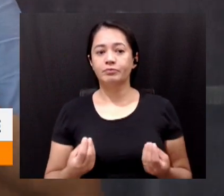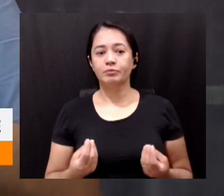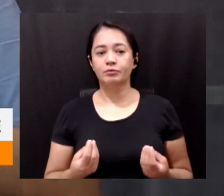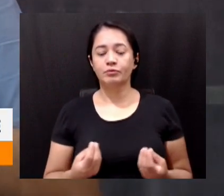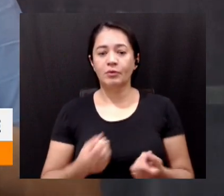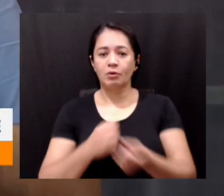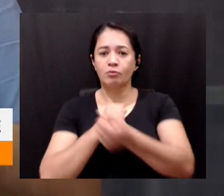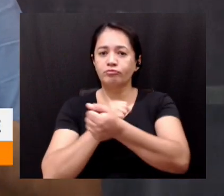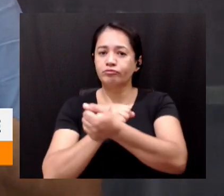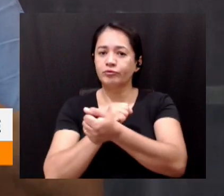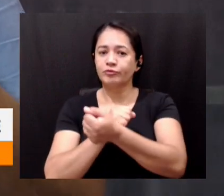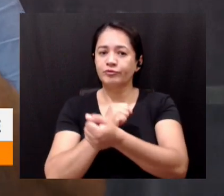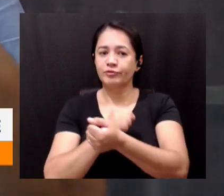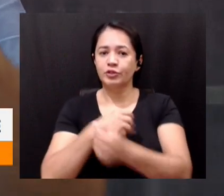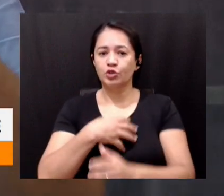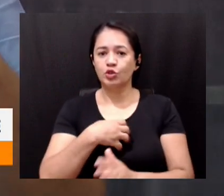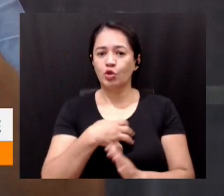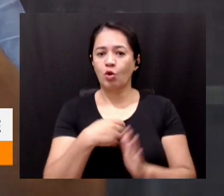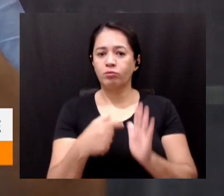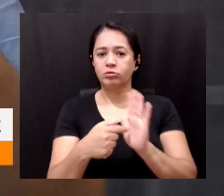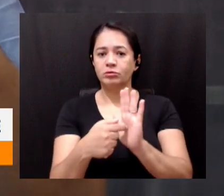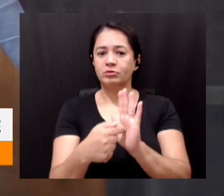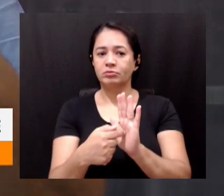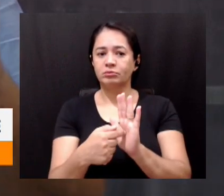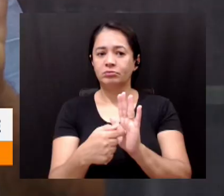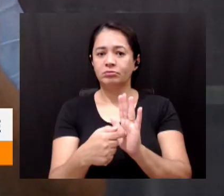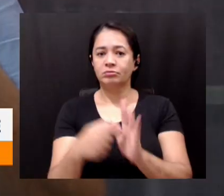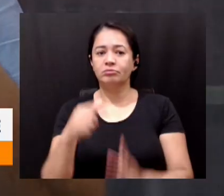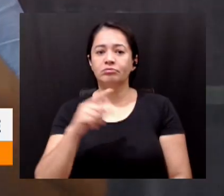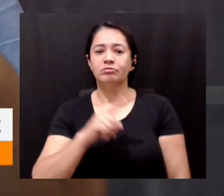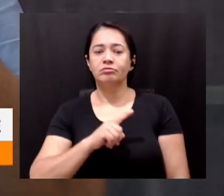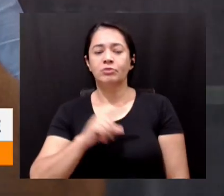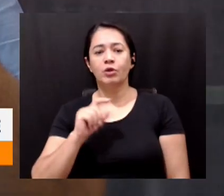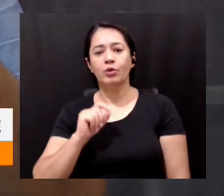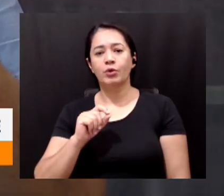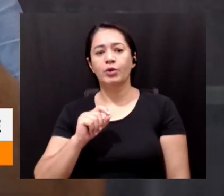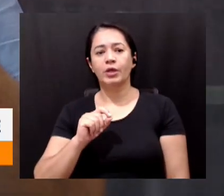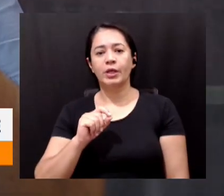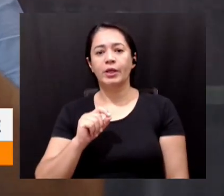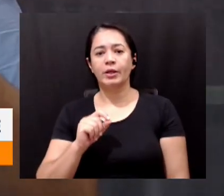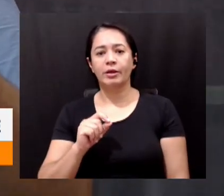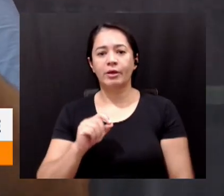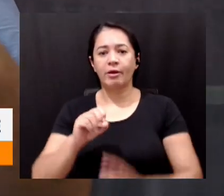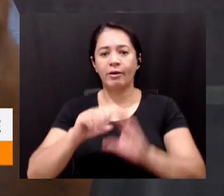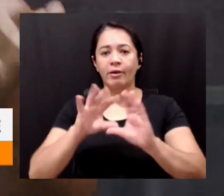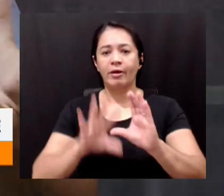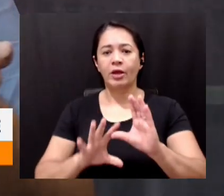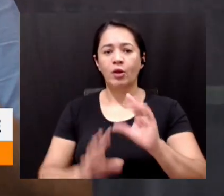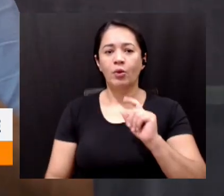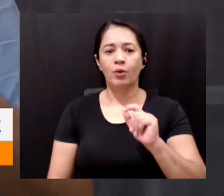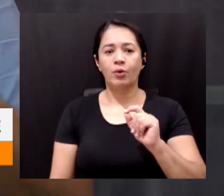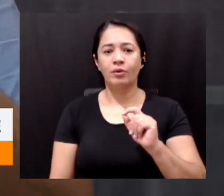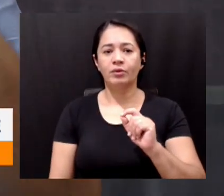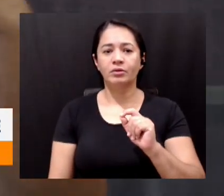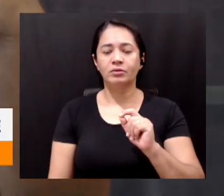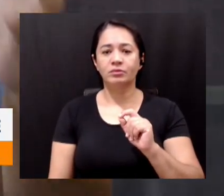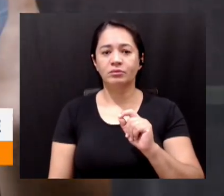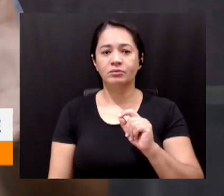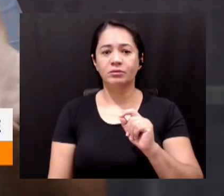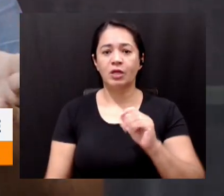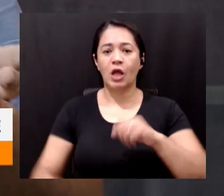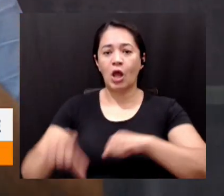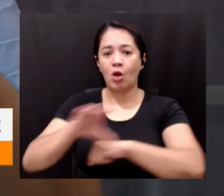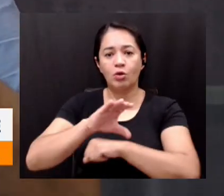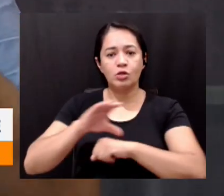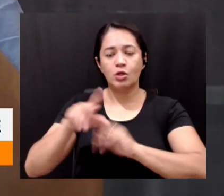tem essa característica, né, de tornar para a pessoa, né, tornar parte constituinte da vida da pessoa